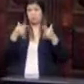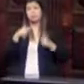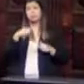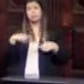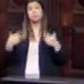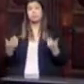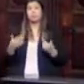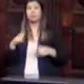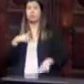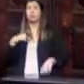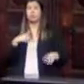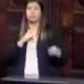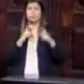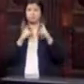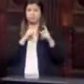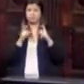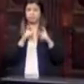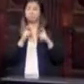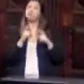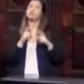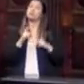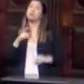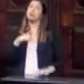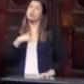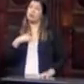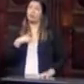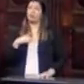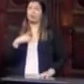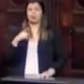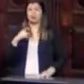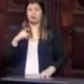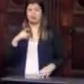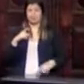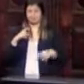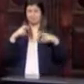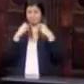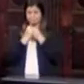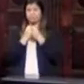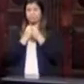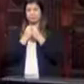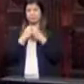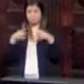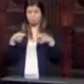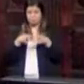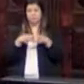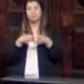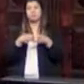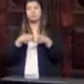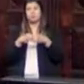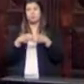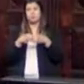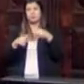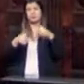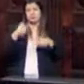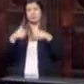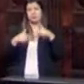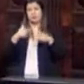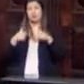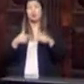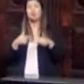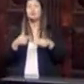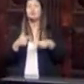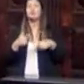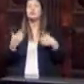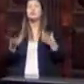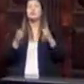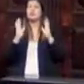audiência pública, como desdobramento da audiência pública, nós instituímos um grupo de trabalho executivo, deputada Marta Rocha, deputado Paulo Ramos, que já